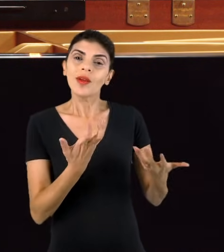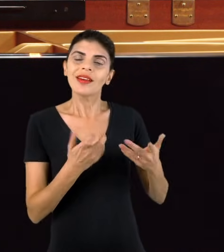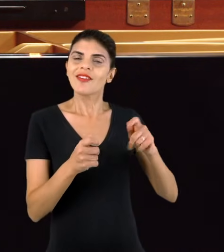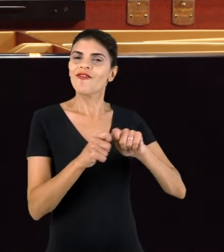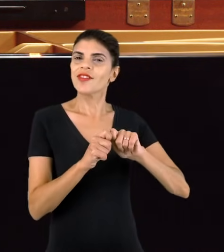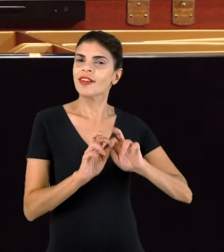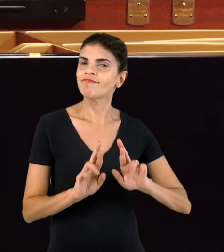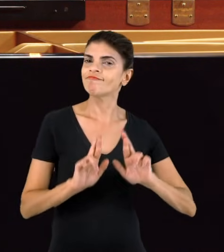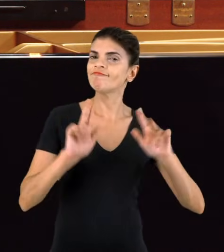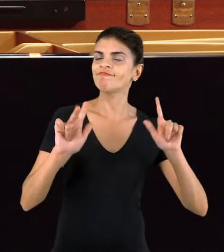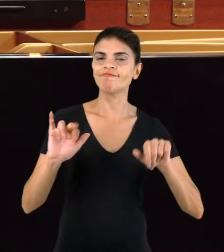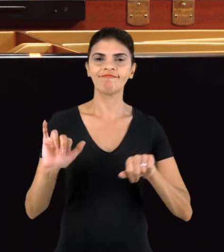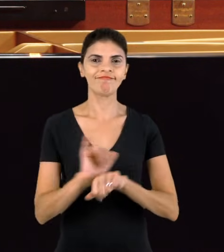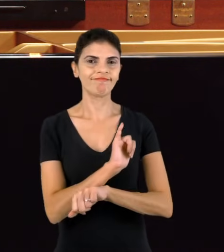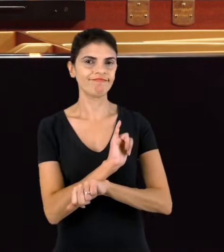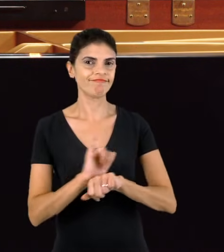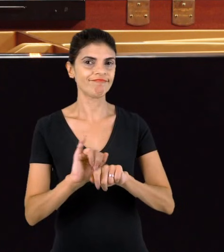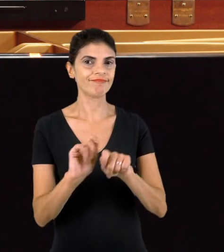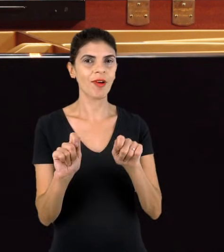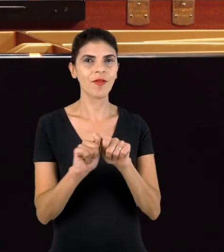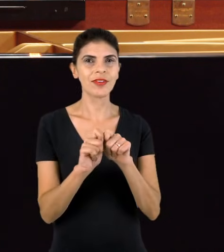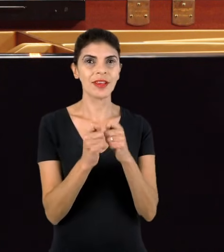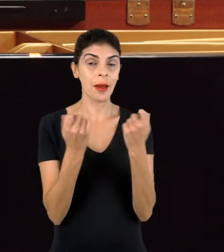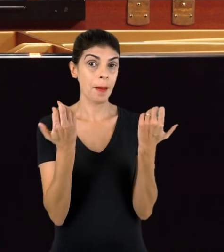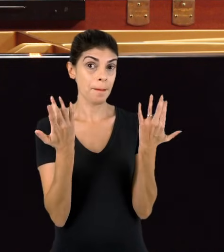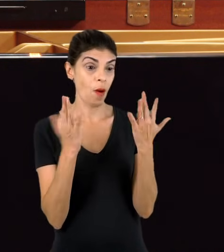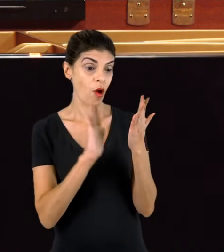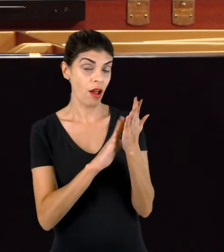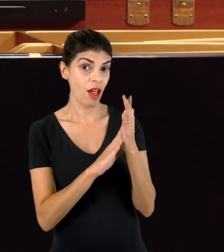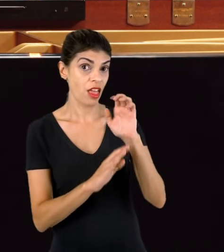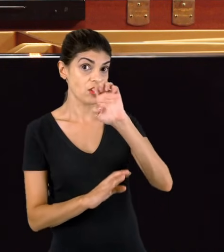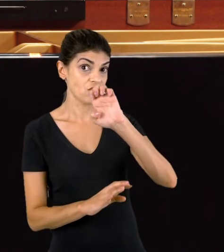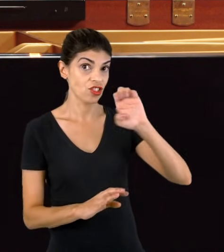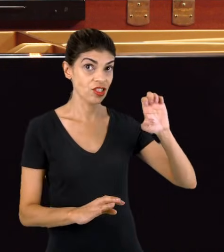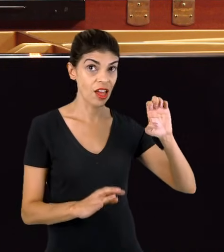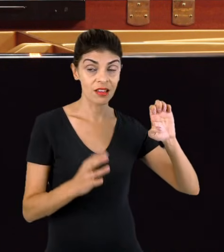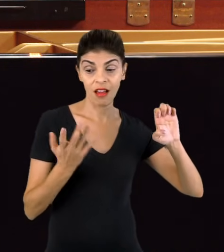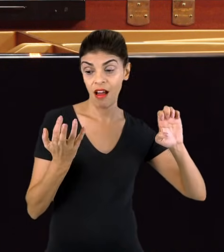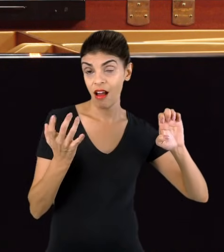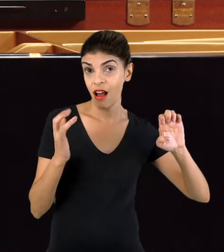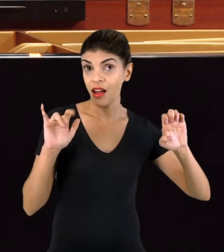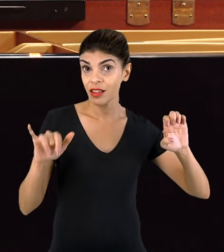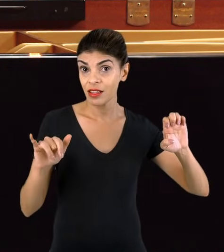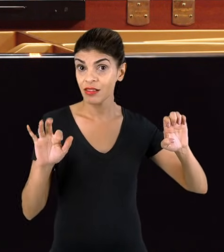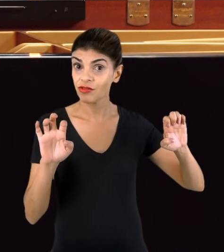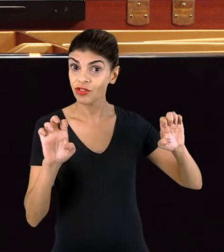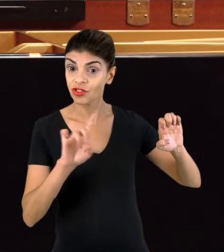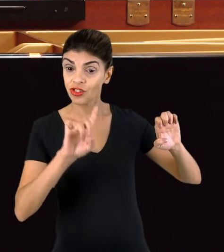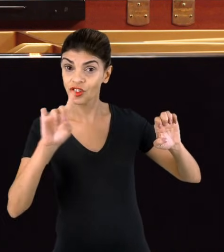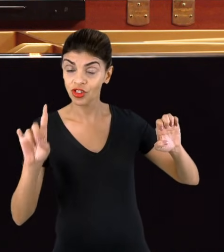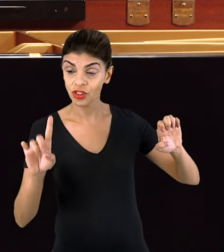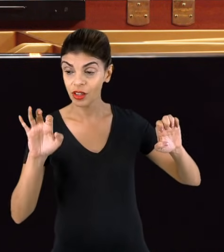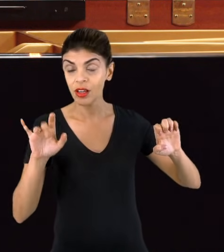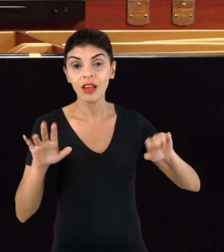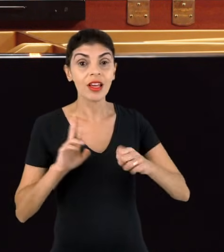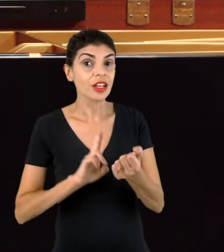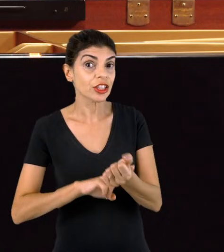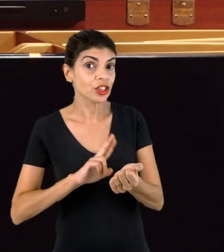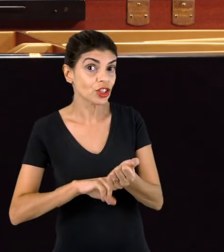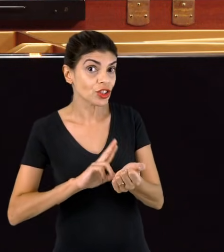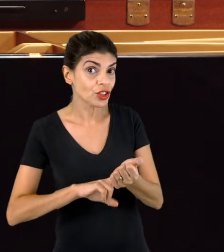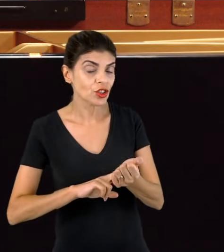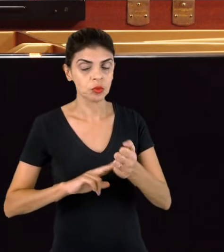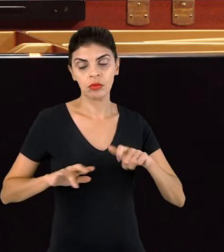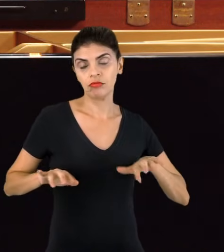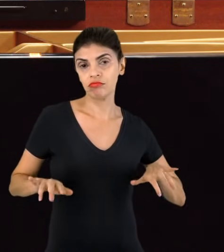Eu queria fazer isso de uma outra forma. Colocar isso aqui na minha mão esquerda, colocar algumas notas que vai gerar um deslocamento rítmico e